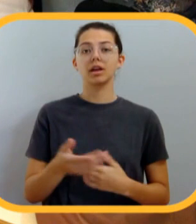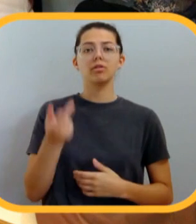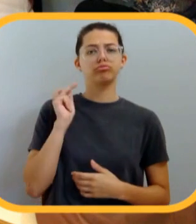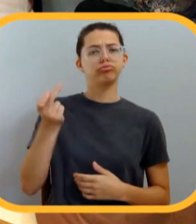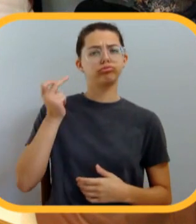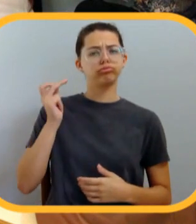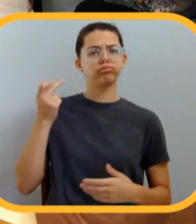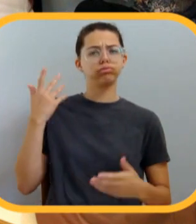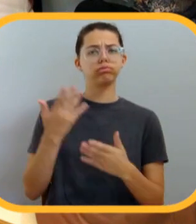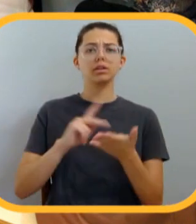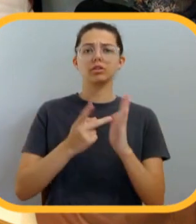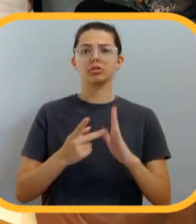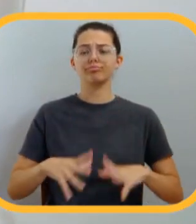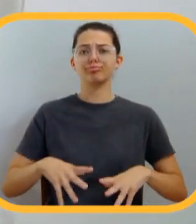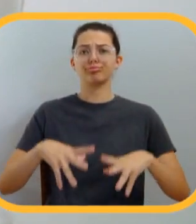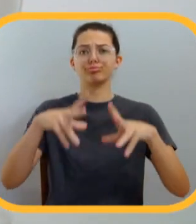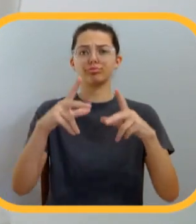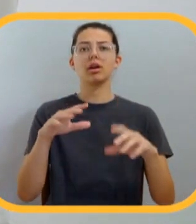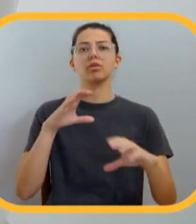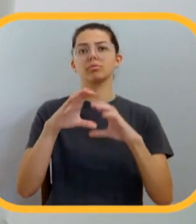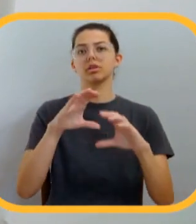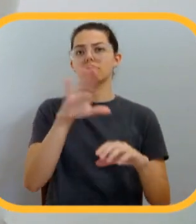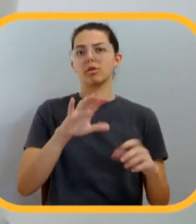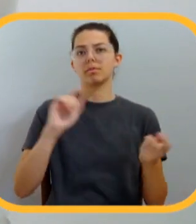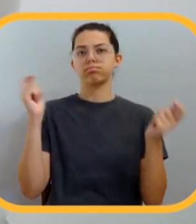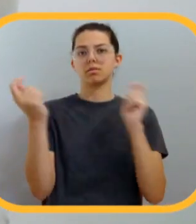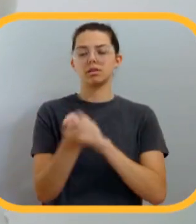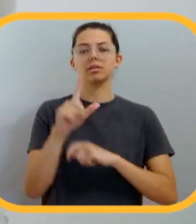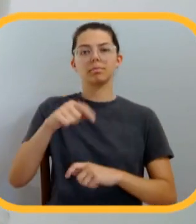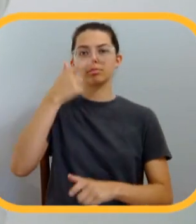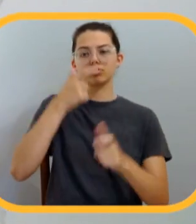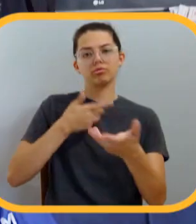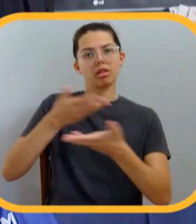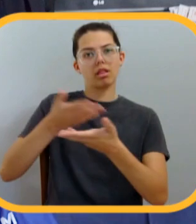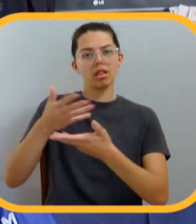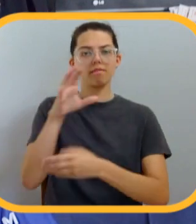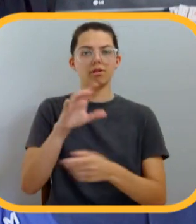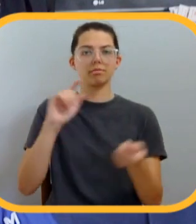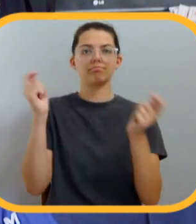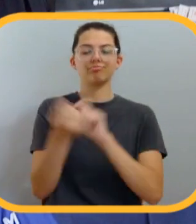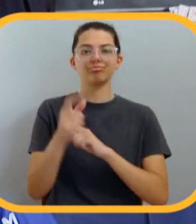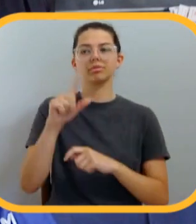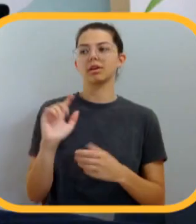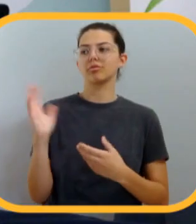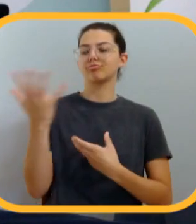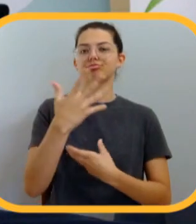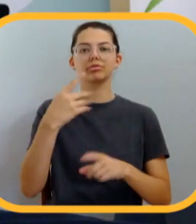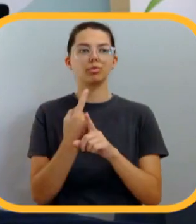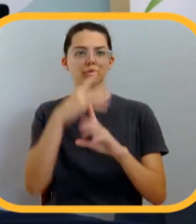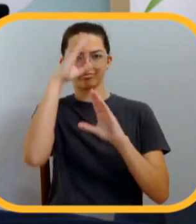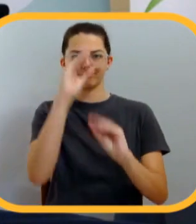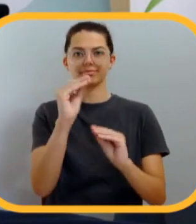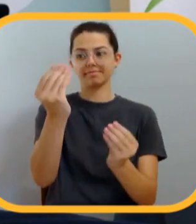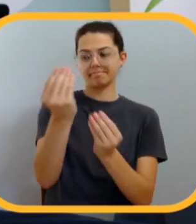Nas últimas décadas, a evolução tecnológica reconfigurou a comunicação e as relações interpessoais, as formas e os contextos para ensinar